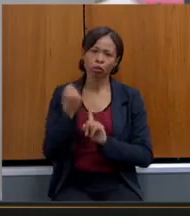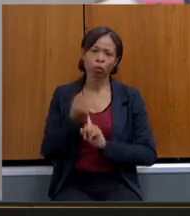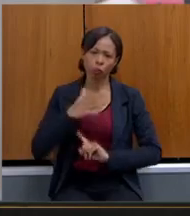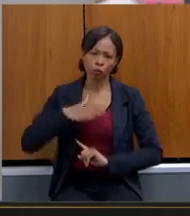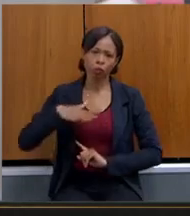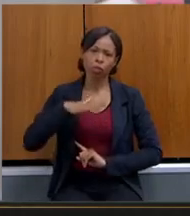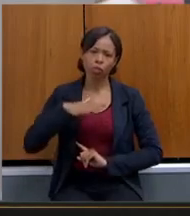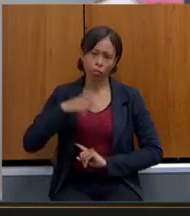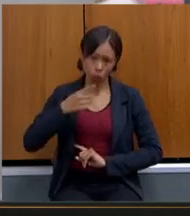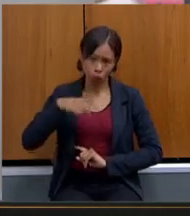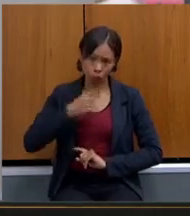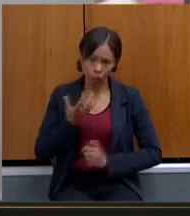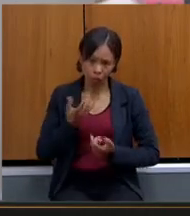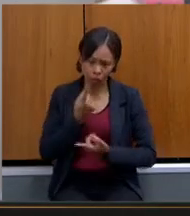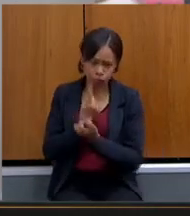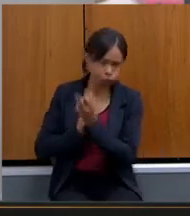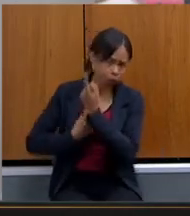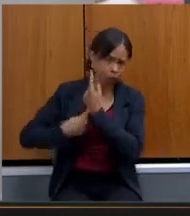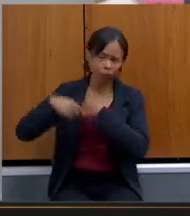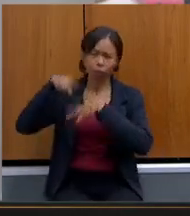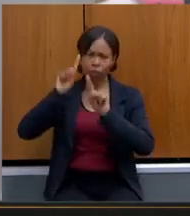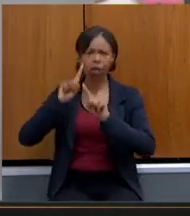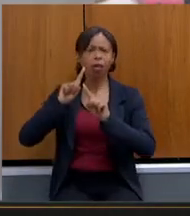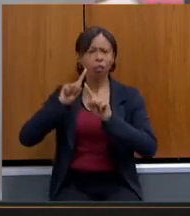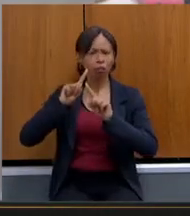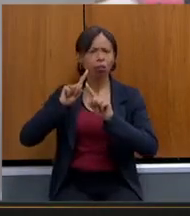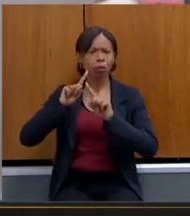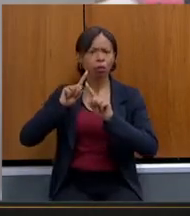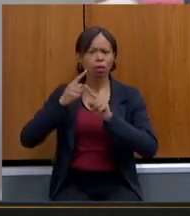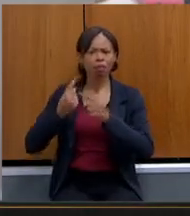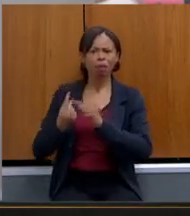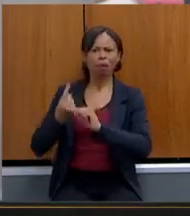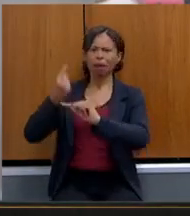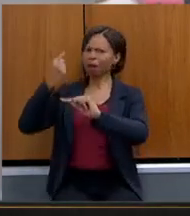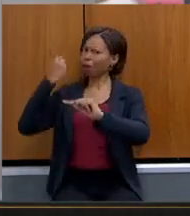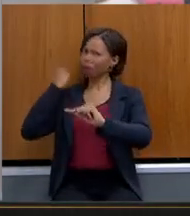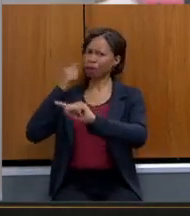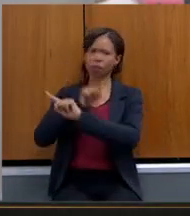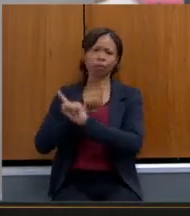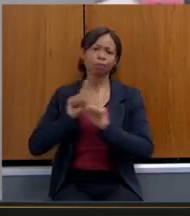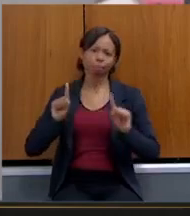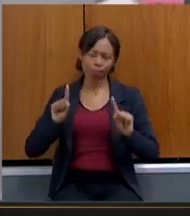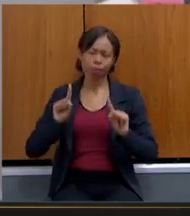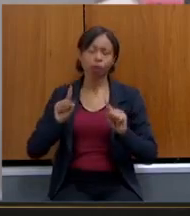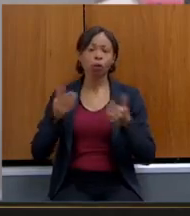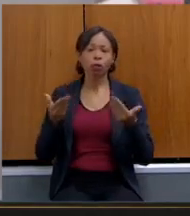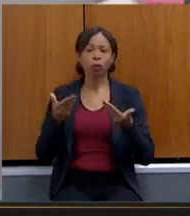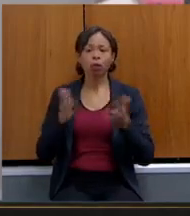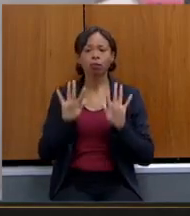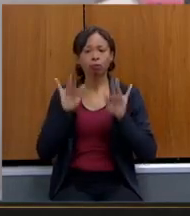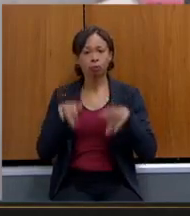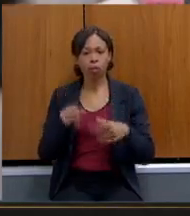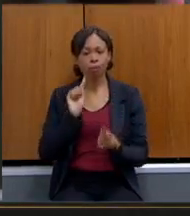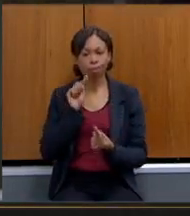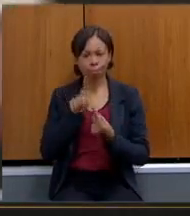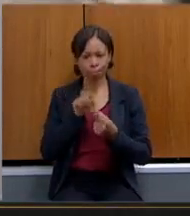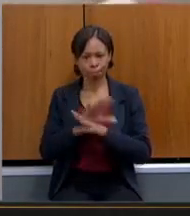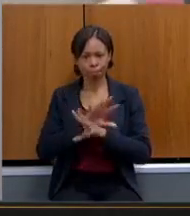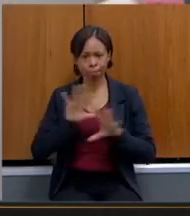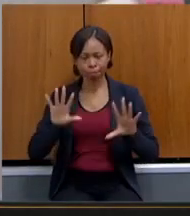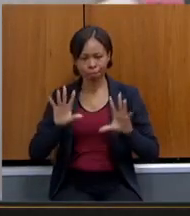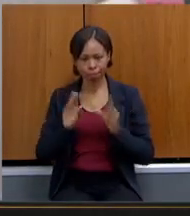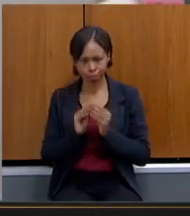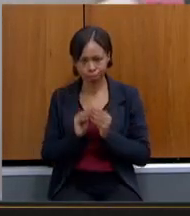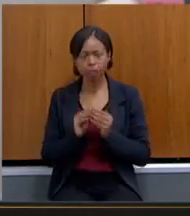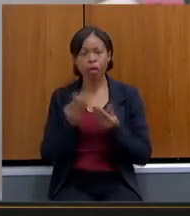se nós quisermos avançar para a civilização e não retrocedermos para Barbalho cumprida a finalidade da reunião a presidência